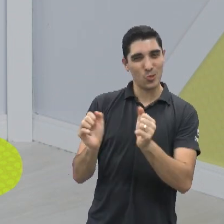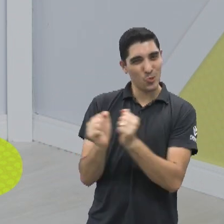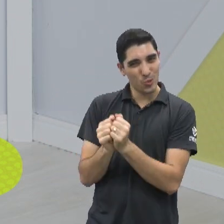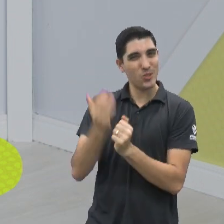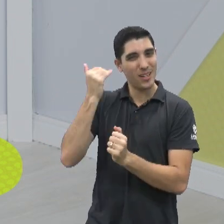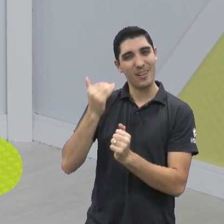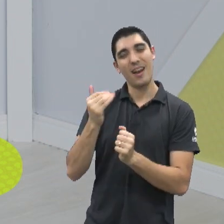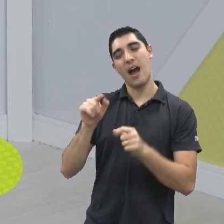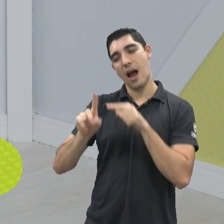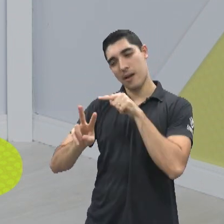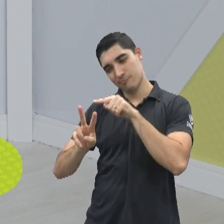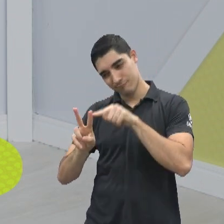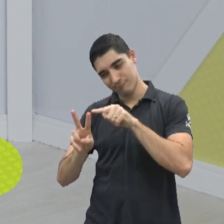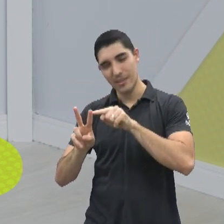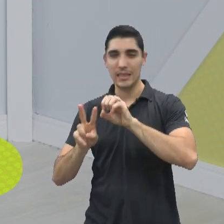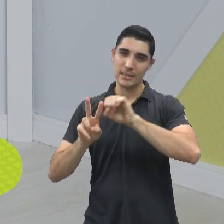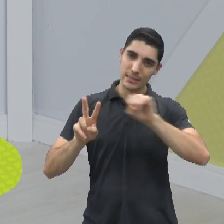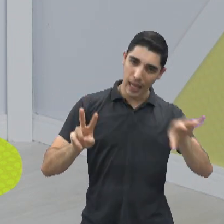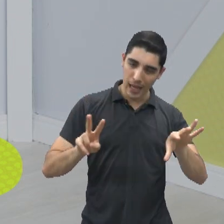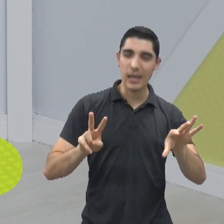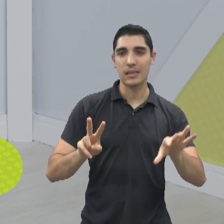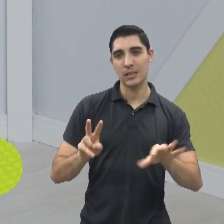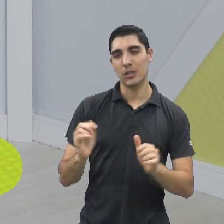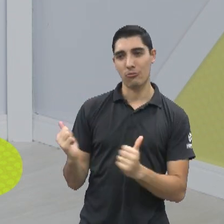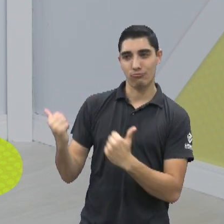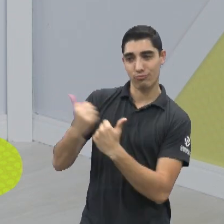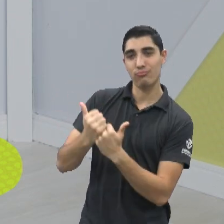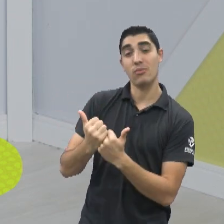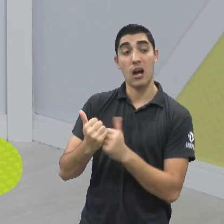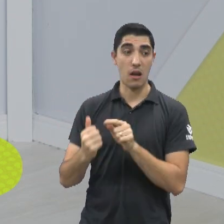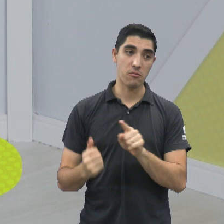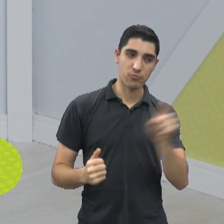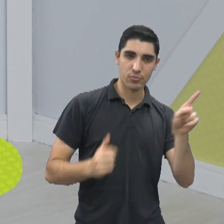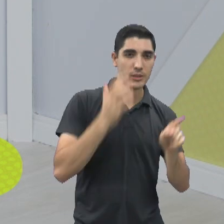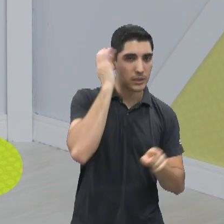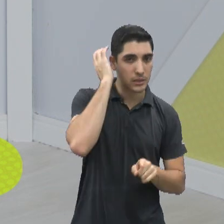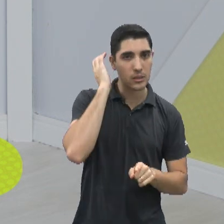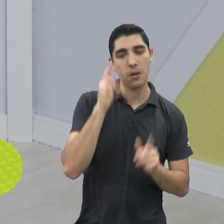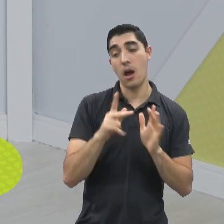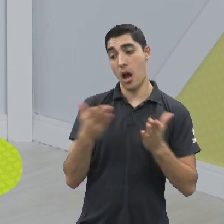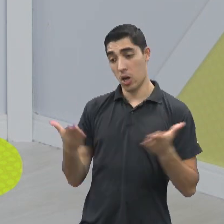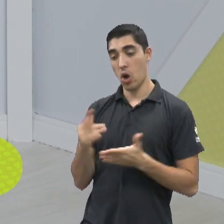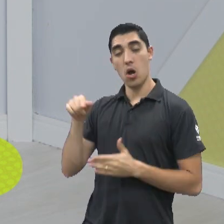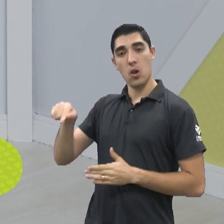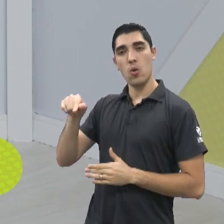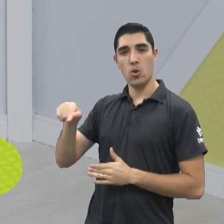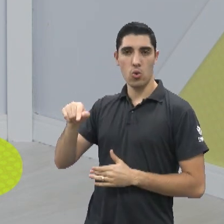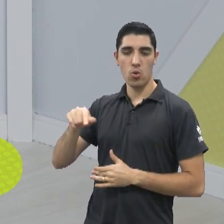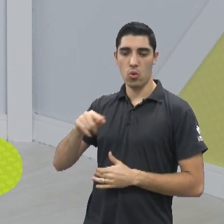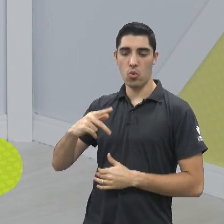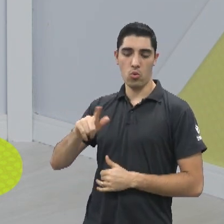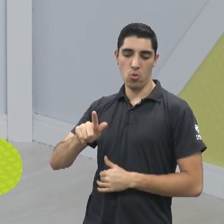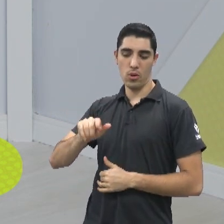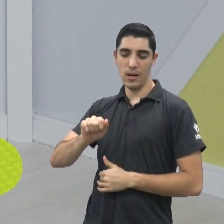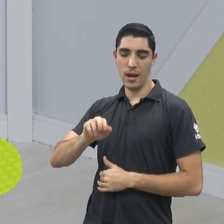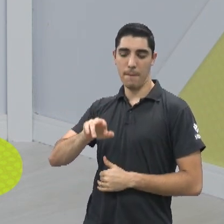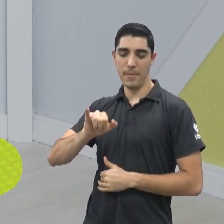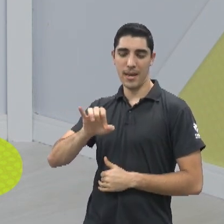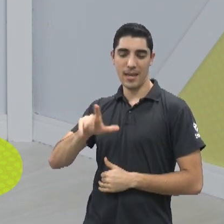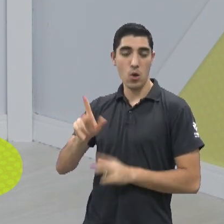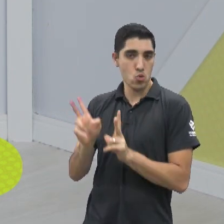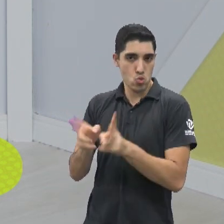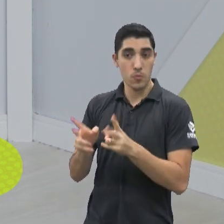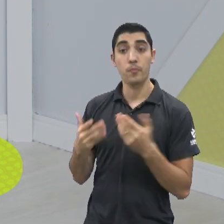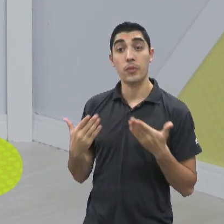foi desligado, foi procurar o seu caminho, está no Santo André hoje e foi um bom jogo, né? Um jogo bem disputado, bem pegado,